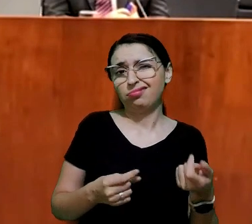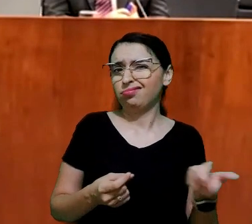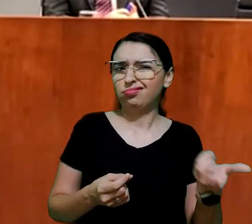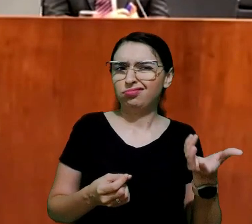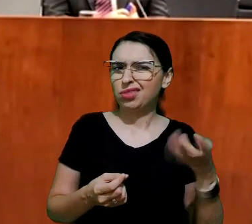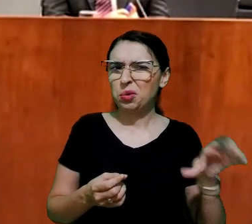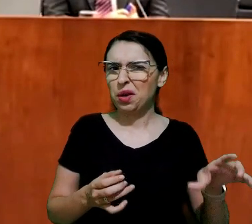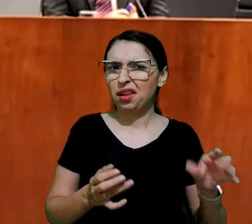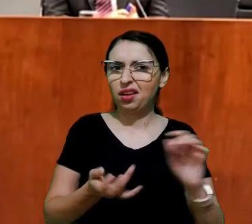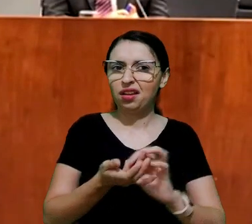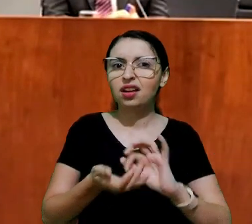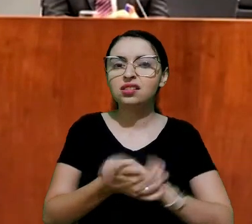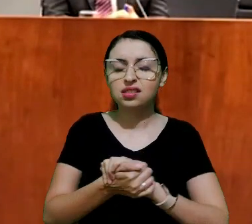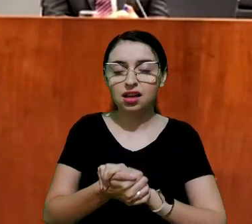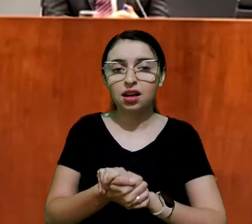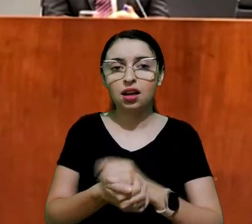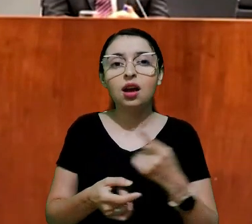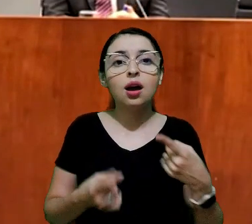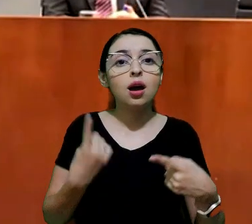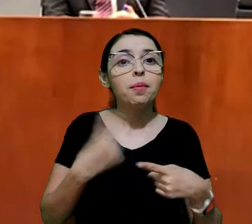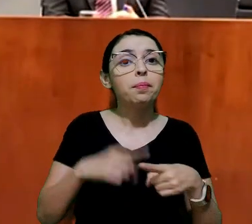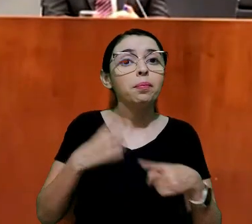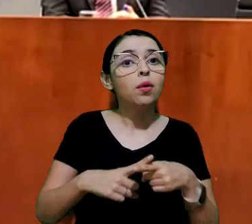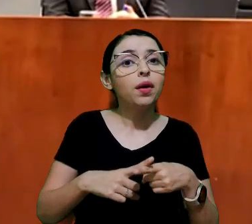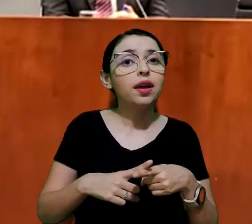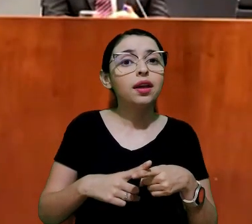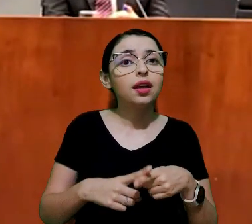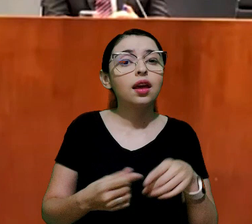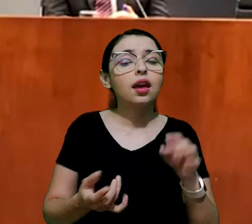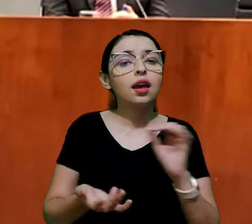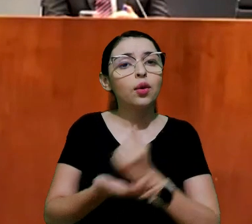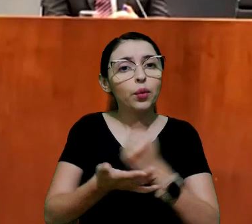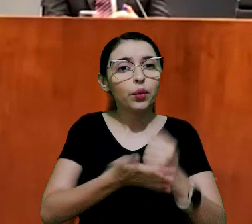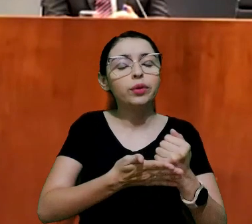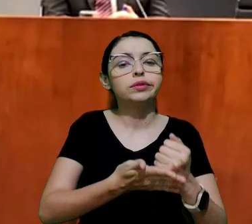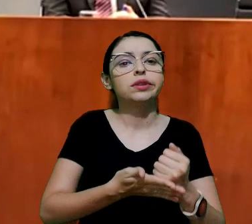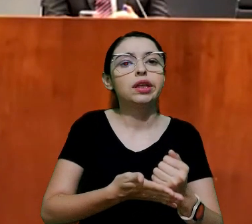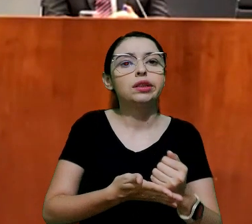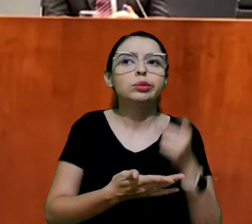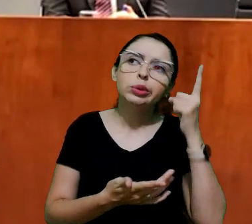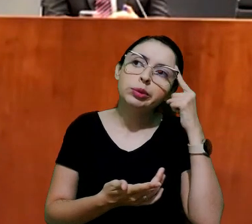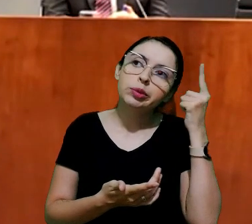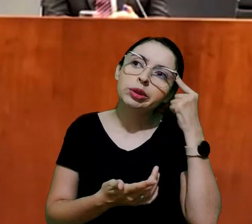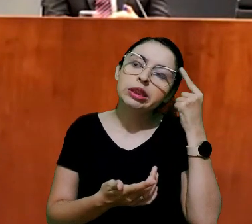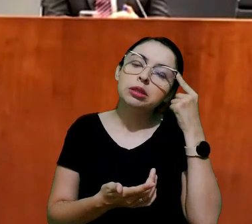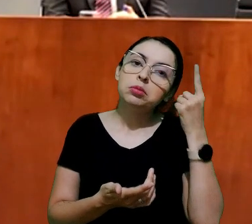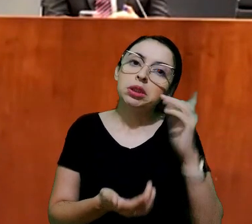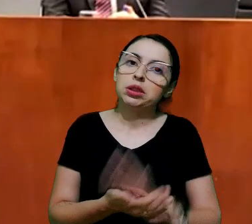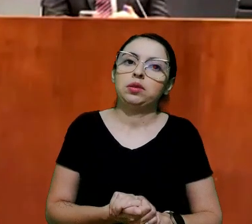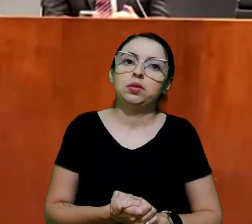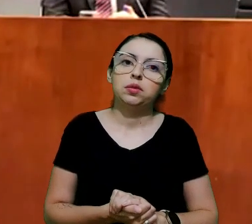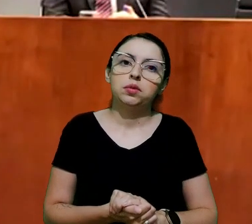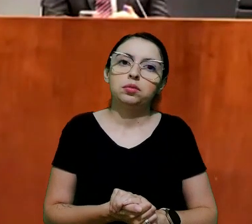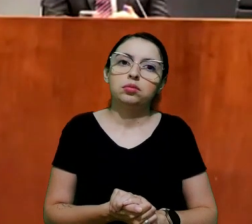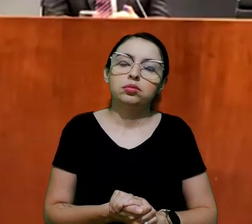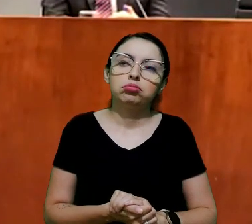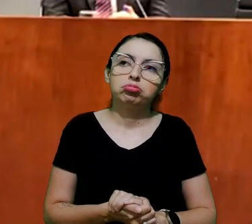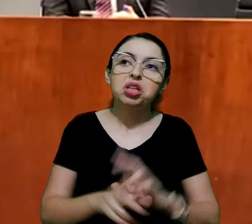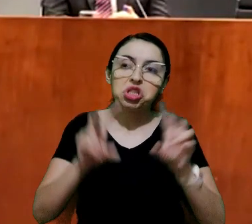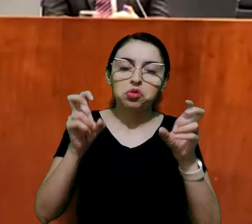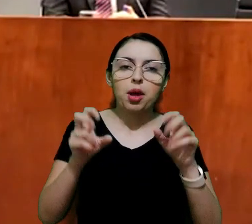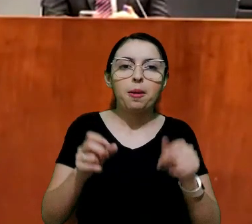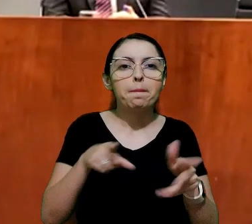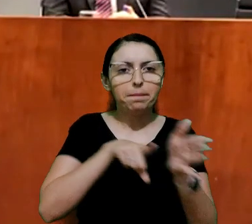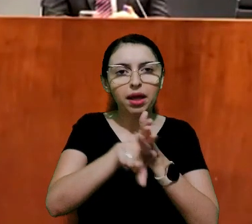que fazer o contrato? Há algo aí para se considerar? Entre as pessoas, eu já fiz essas enquetes, porque eu